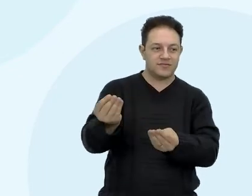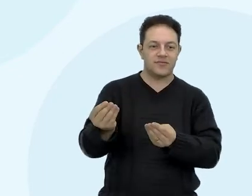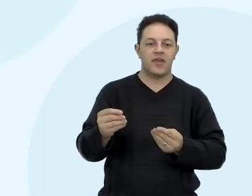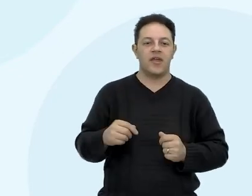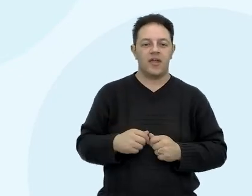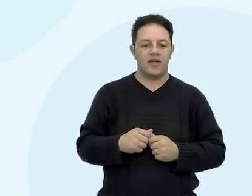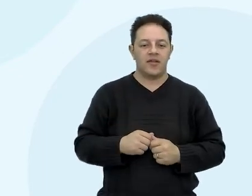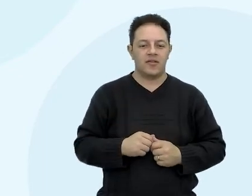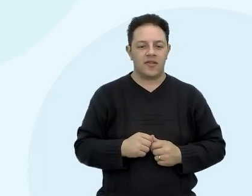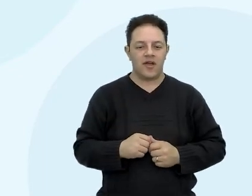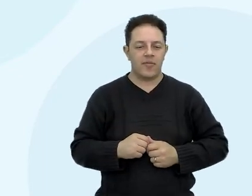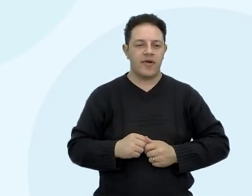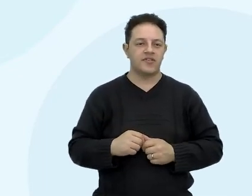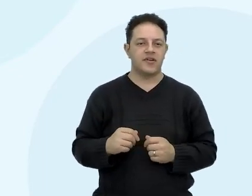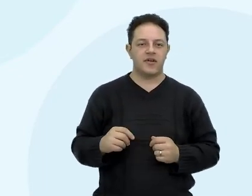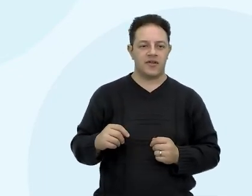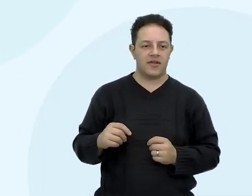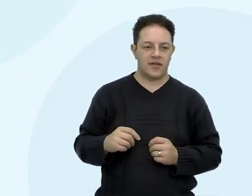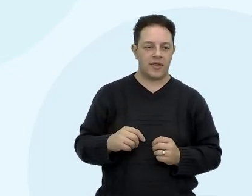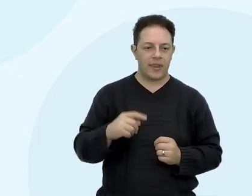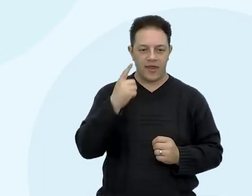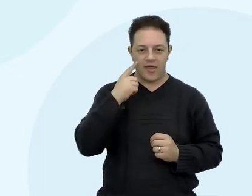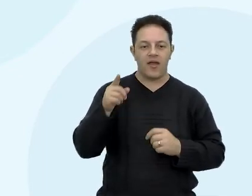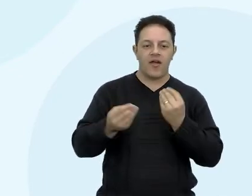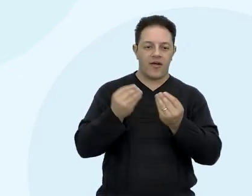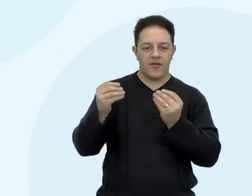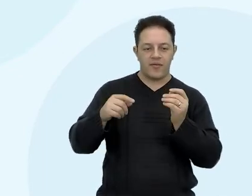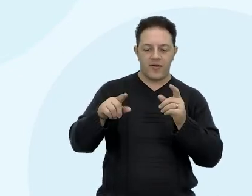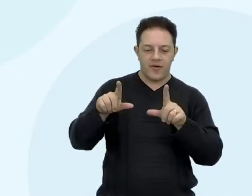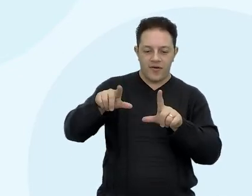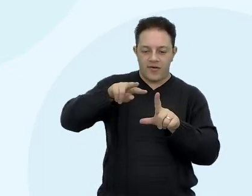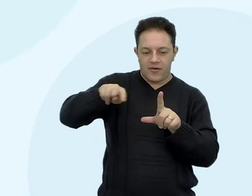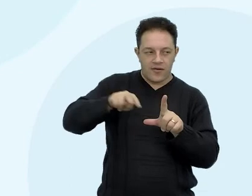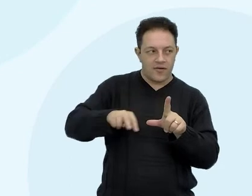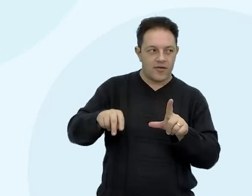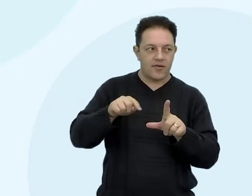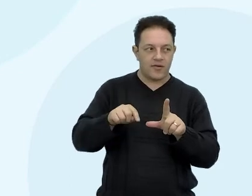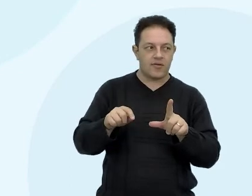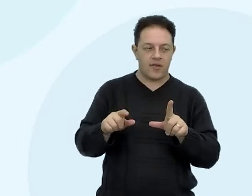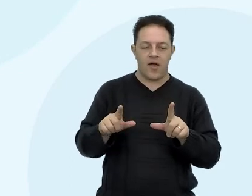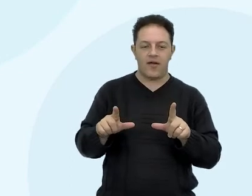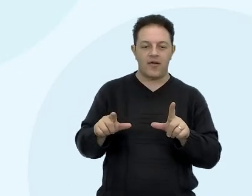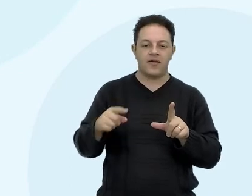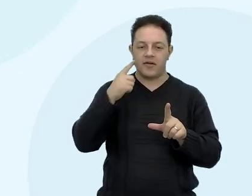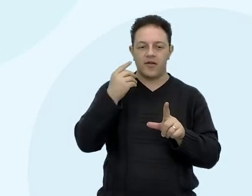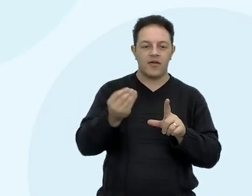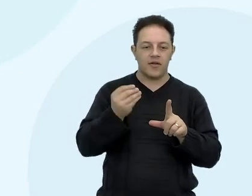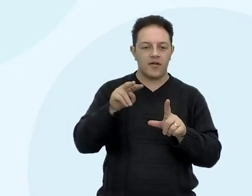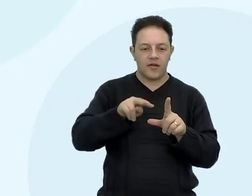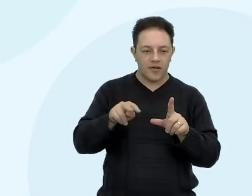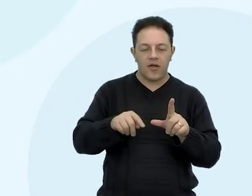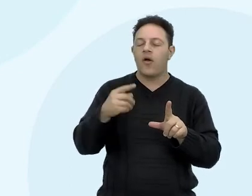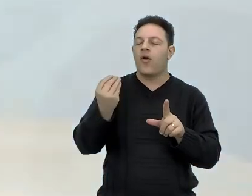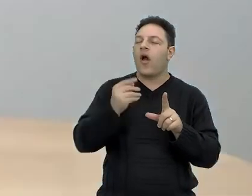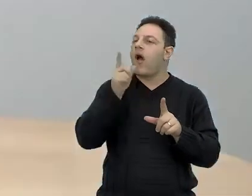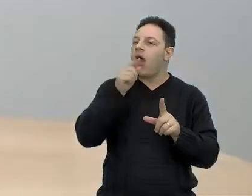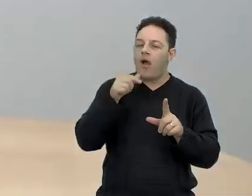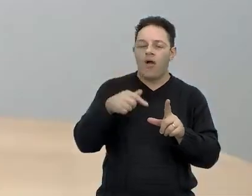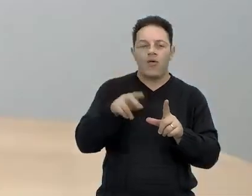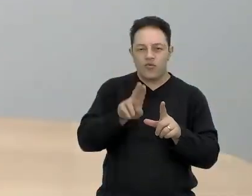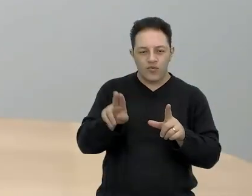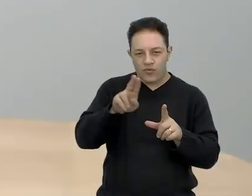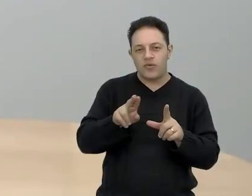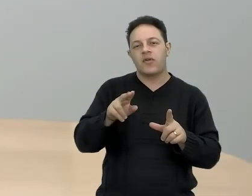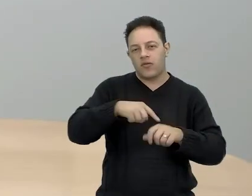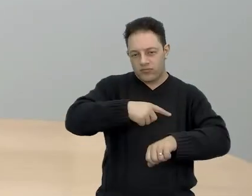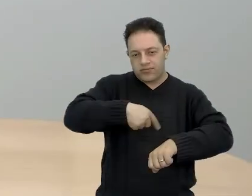bom a gente saber quando que é as próximas leituras. E o que a gente paga? Fora a água que a gente consome, porque a água que a gente